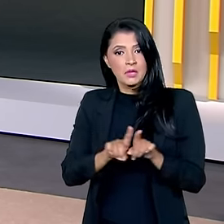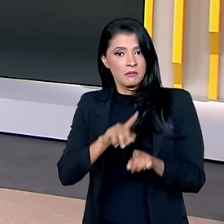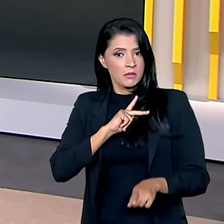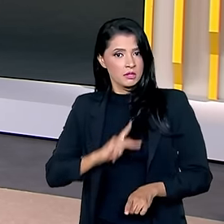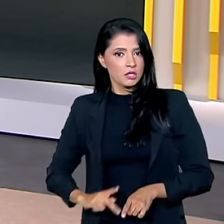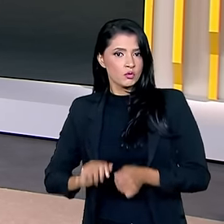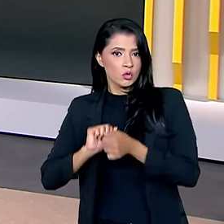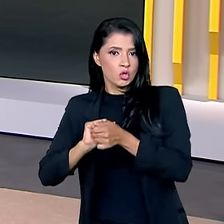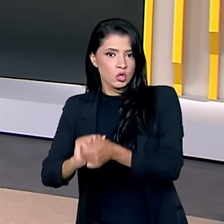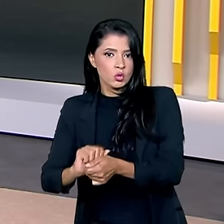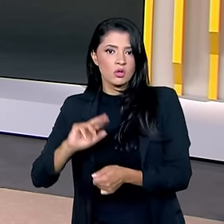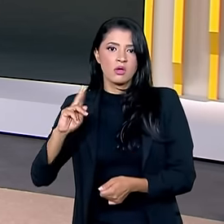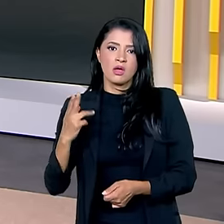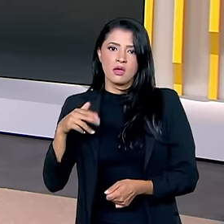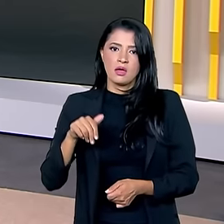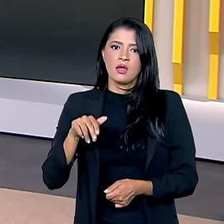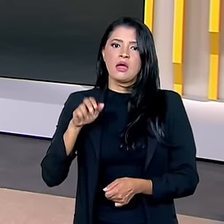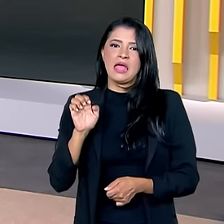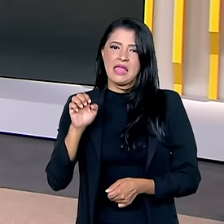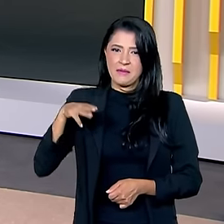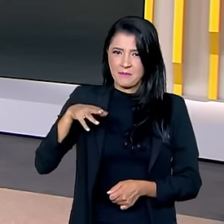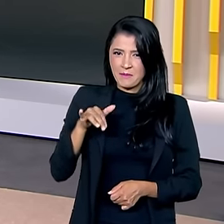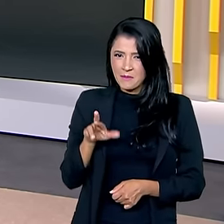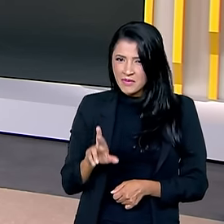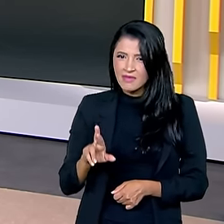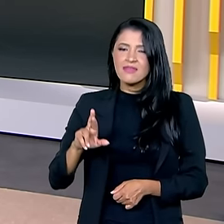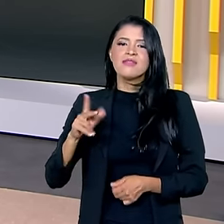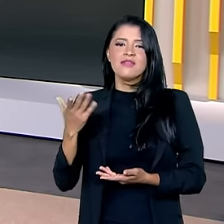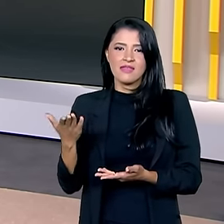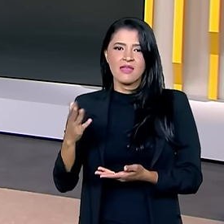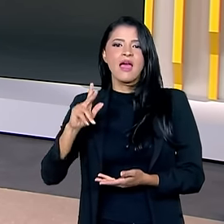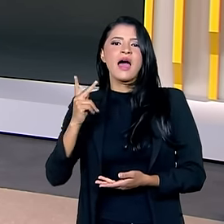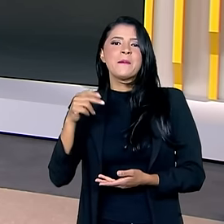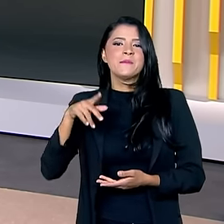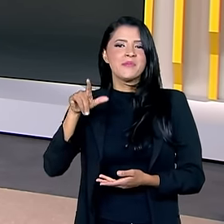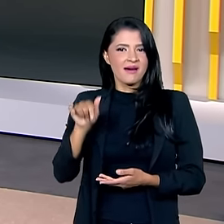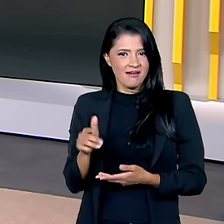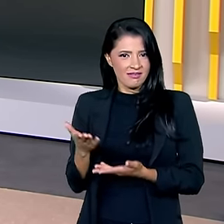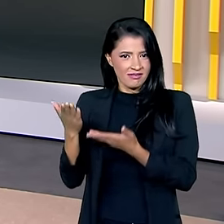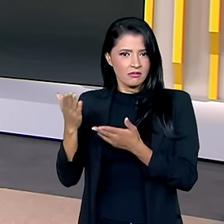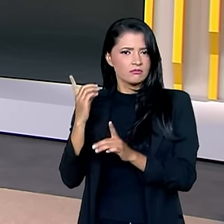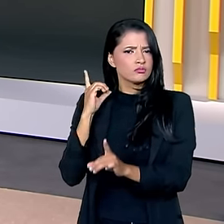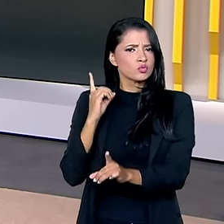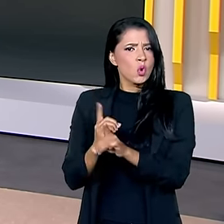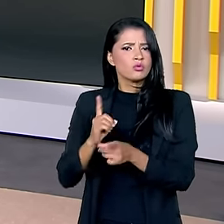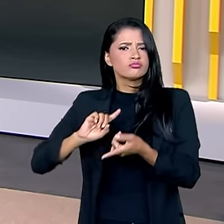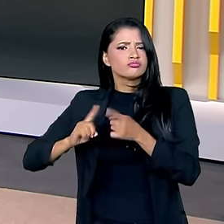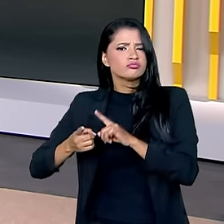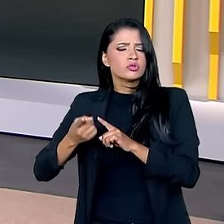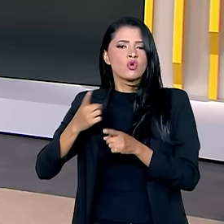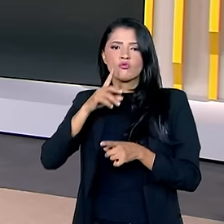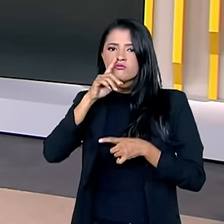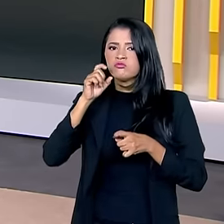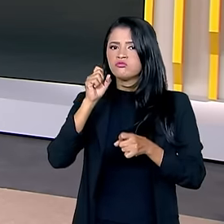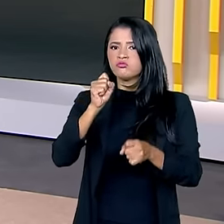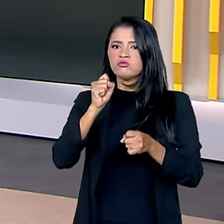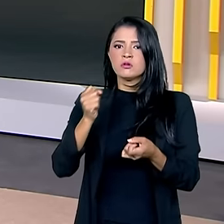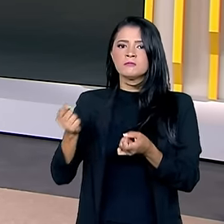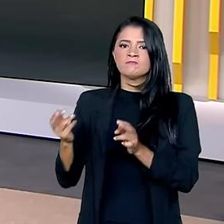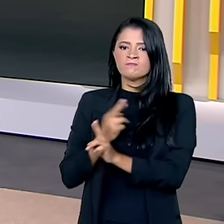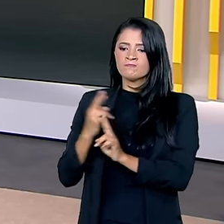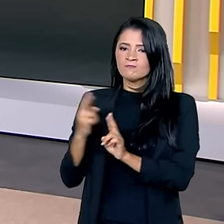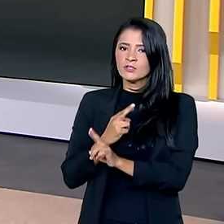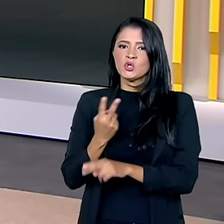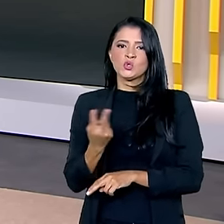reuniu com o emir do Catar, Tamim bin Hamad Al Thani. No encontro, eles discutiram o fortalecimento das